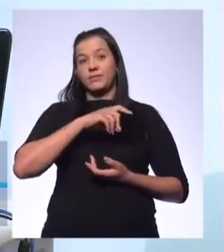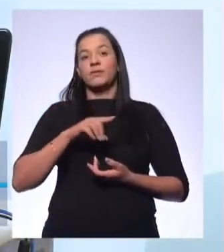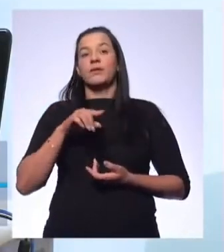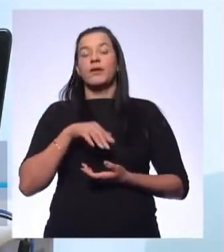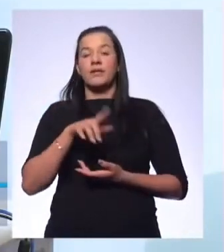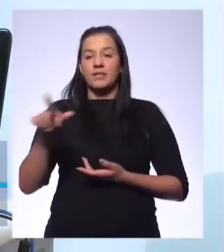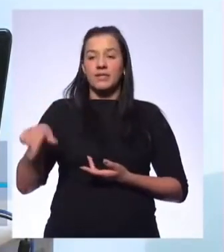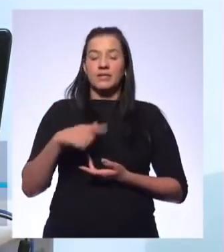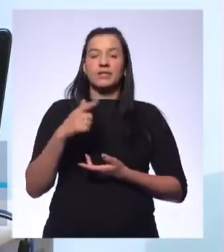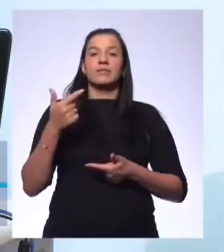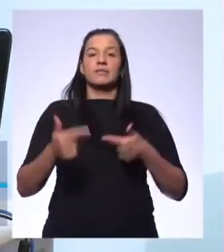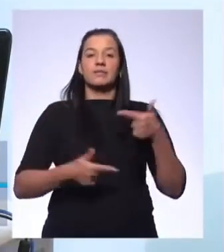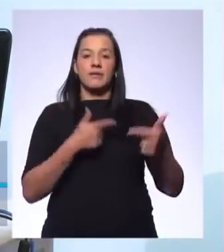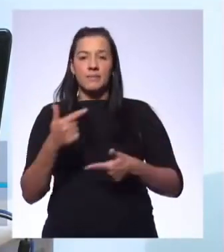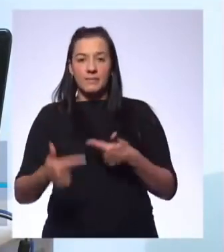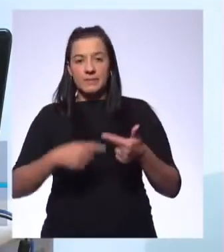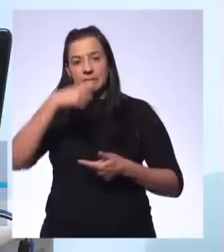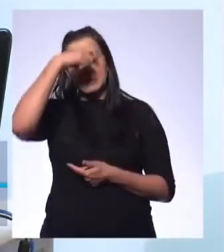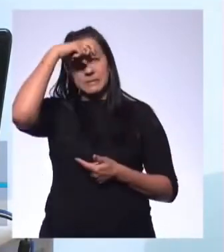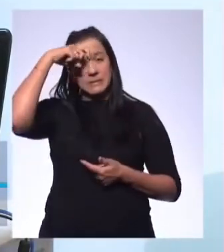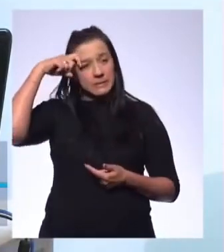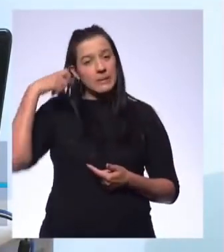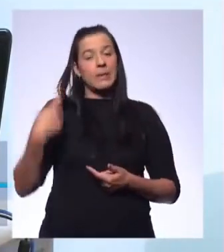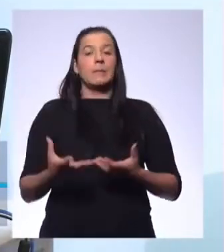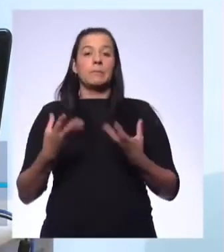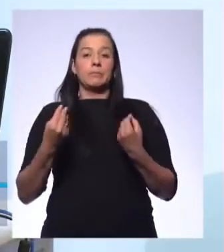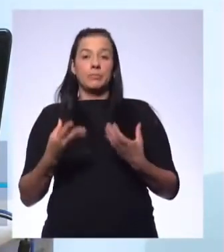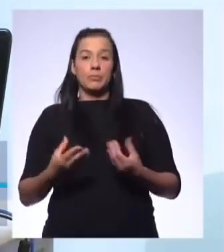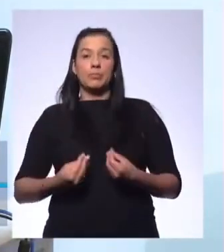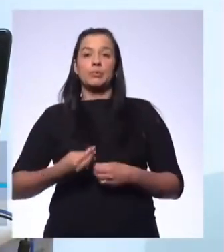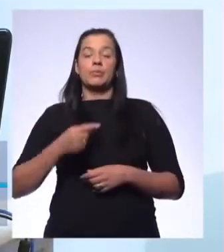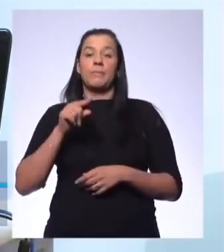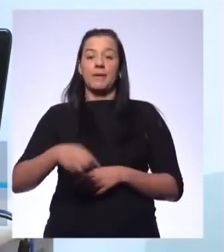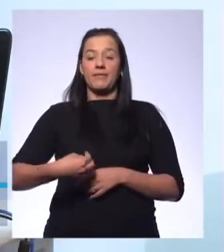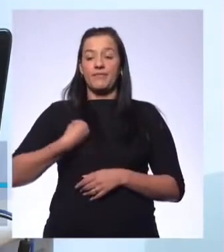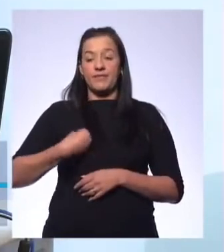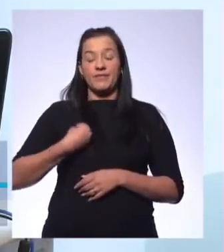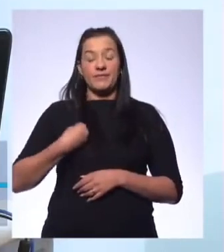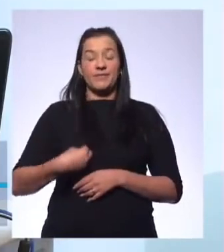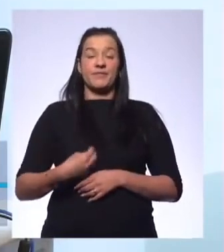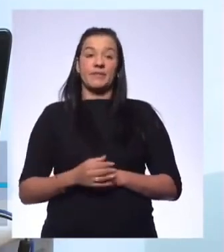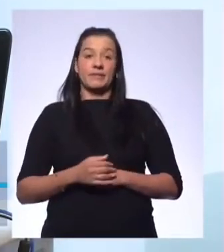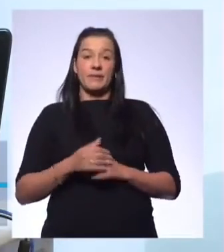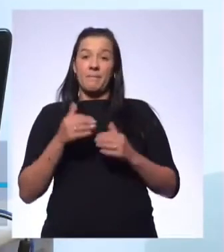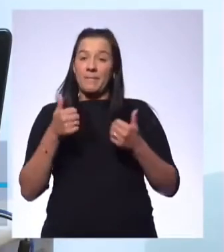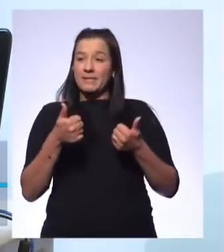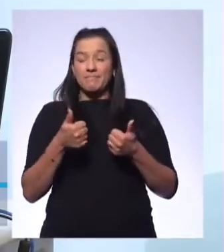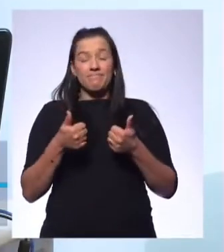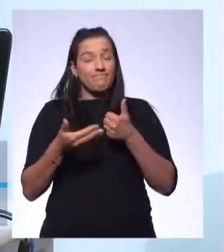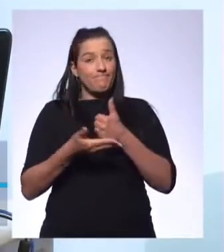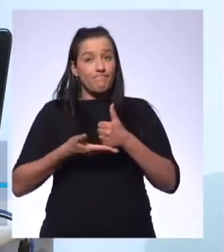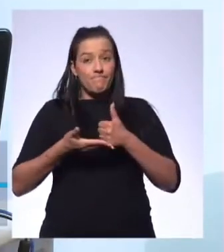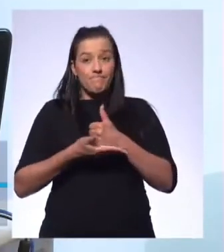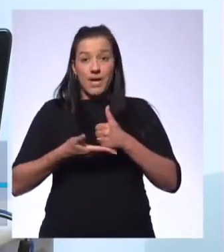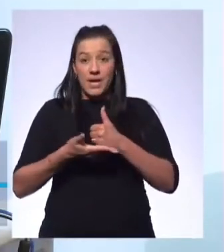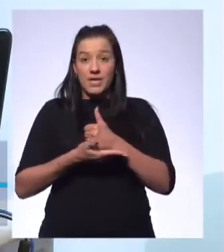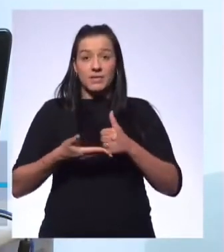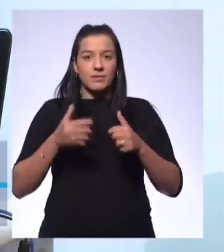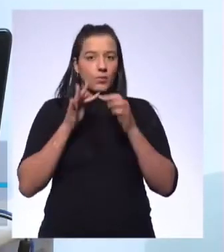esses trabalhadores trabalhavam muito para a sobrevivência, assim, num nível mínimo,